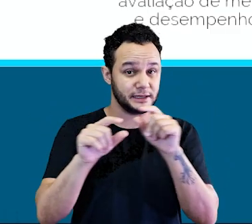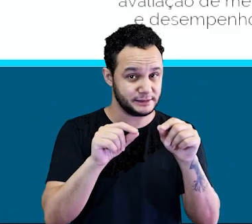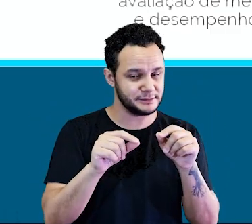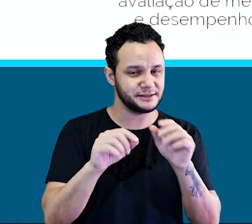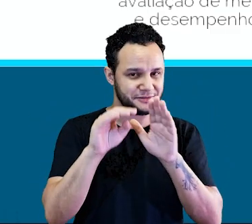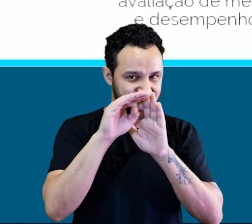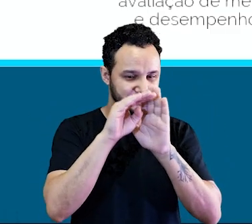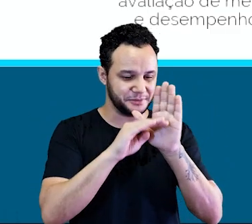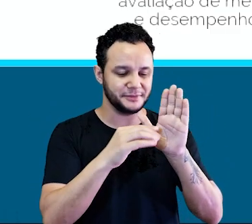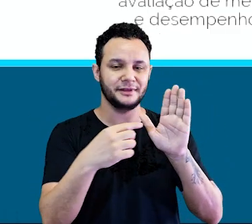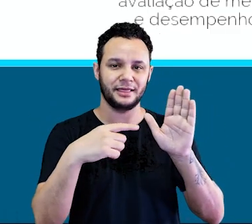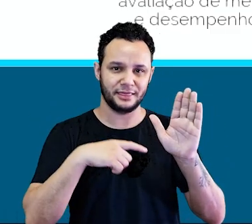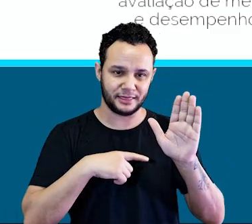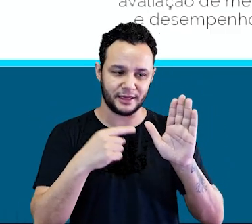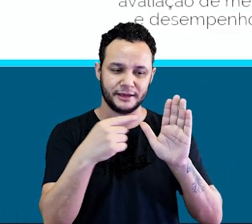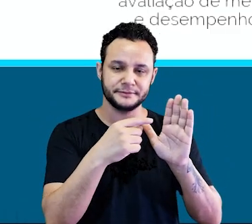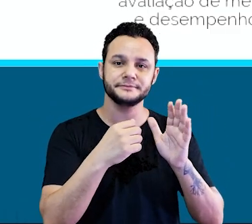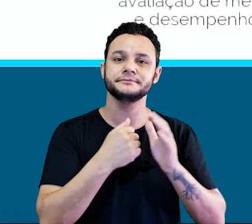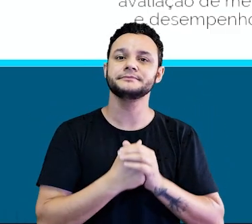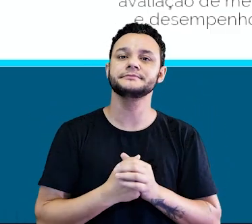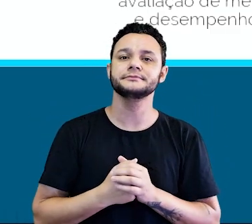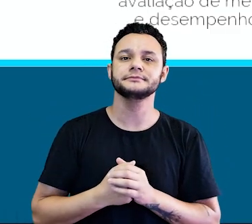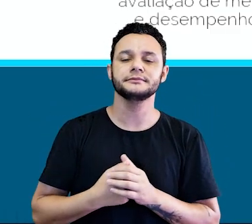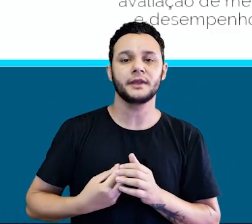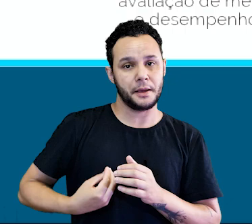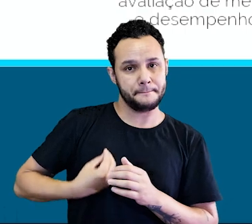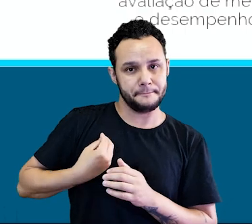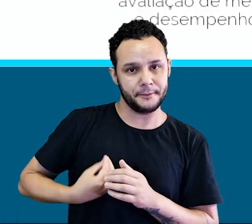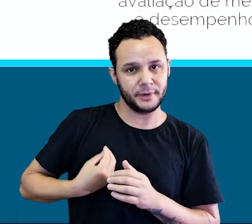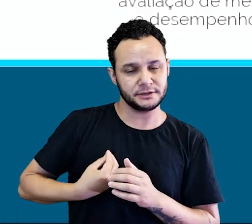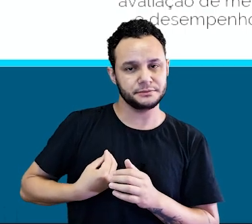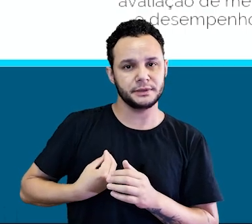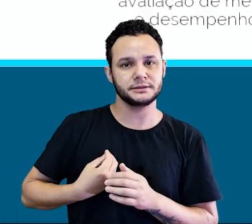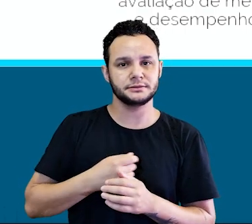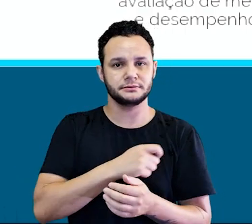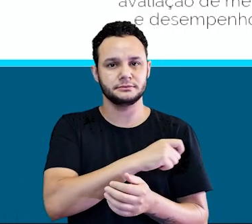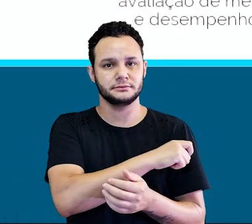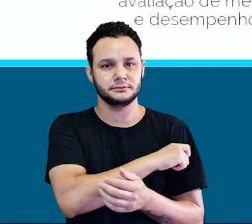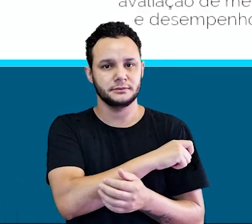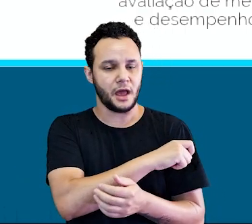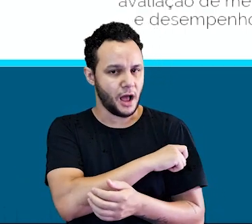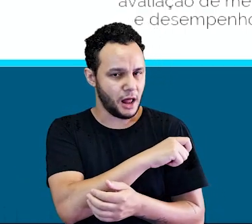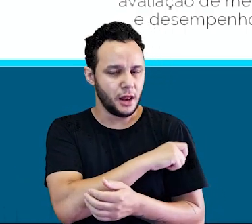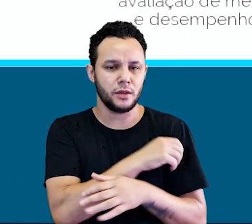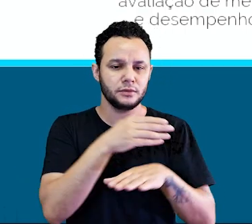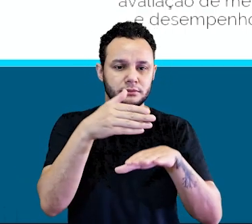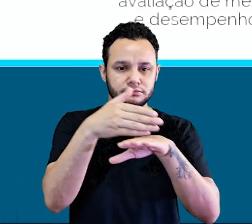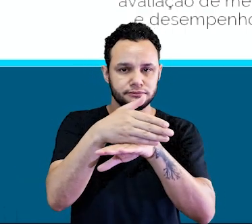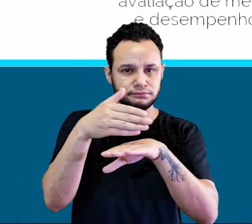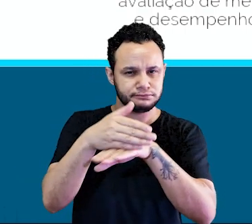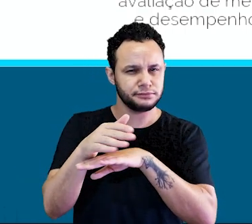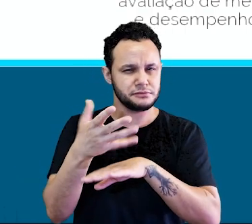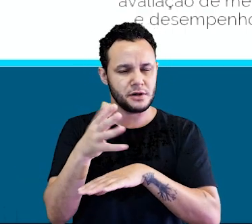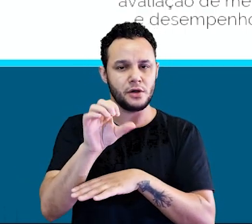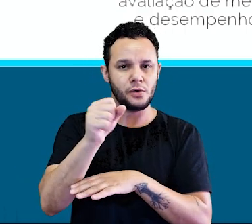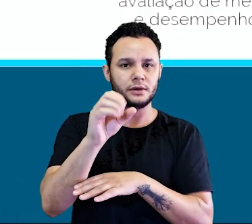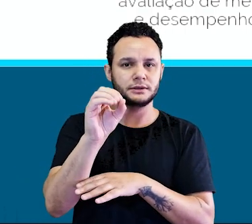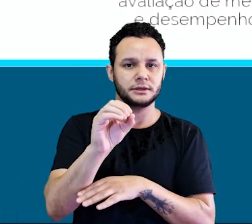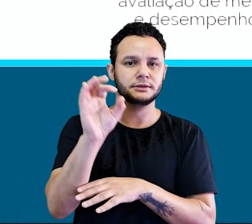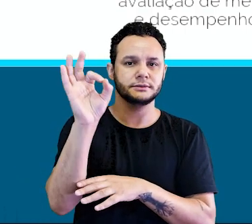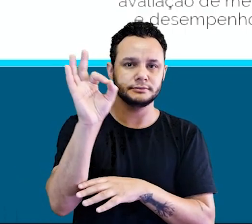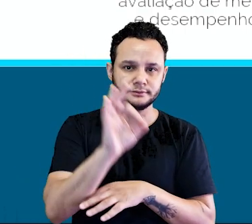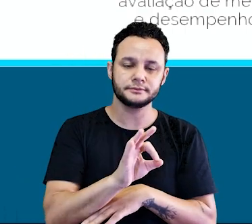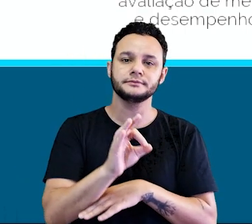tipo de seleção, isso é uma condicionalidade, participação dos estudantes, né, de 80%